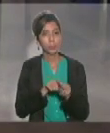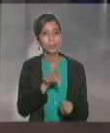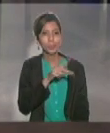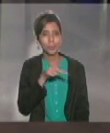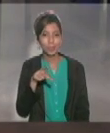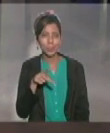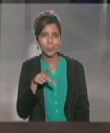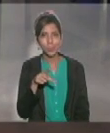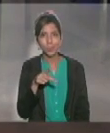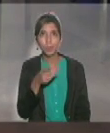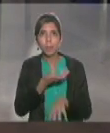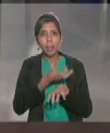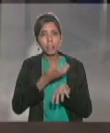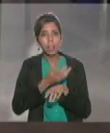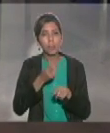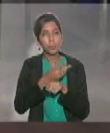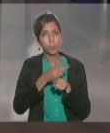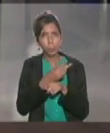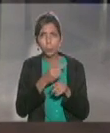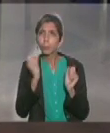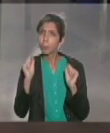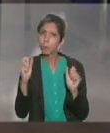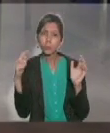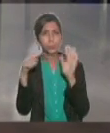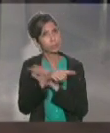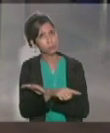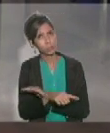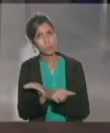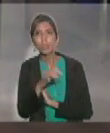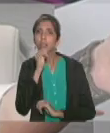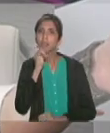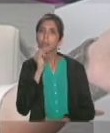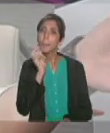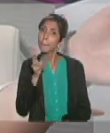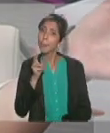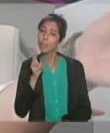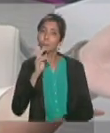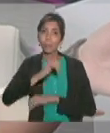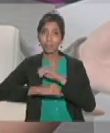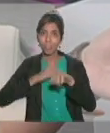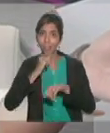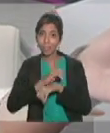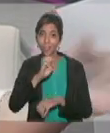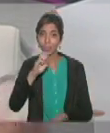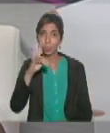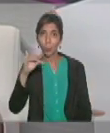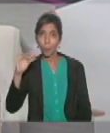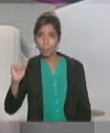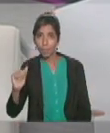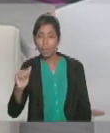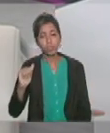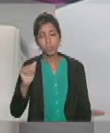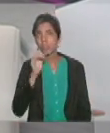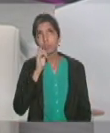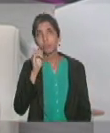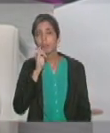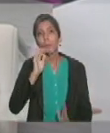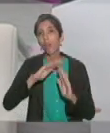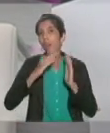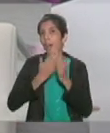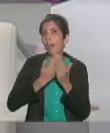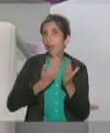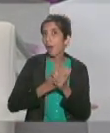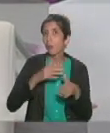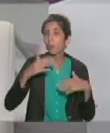vai buscar, pode ser orientado também pelo professor. Ele pode, por exemplo, usar a própria plataforma da Educopédia, né, direcionando a aula